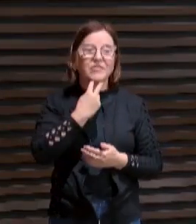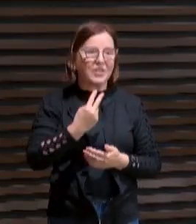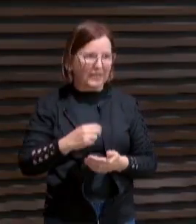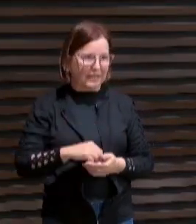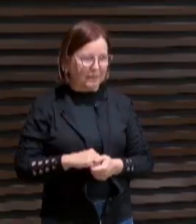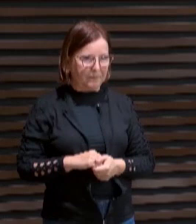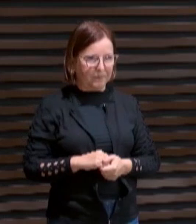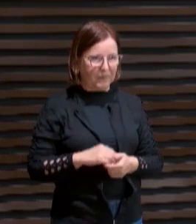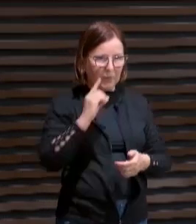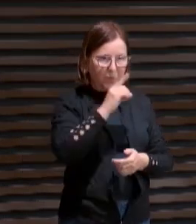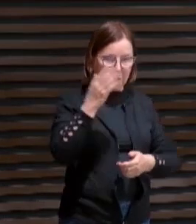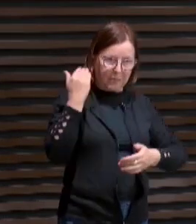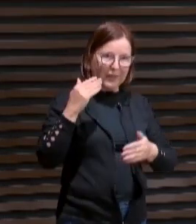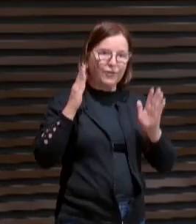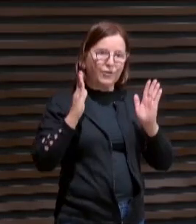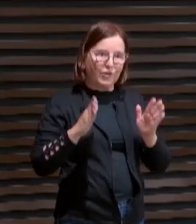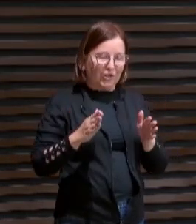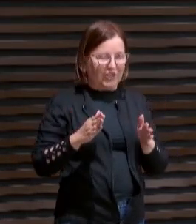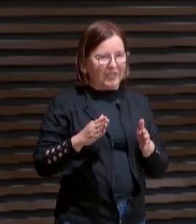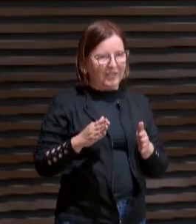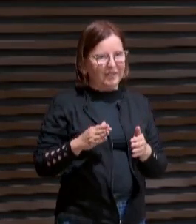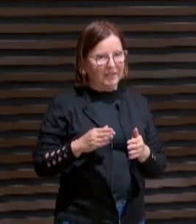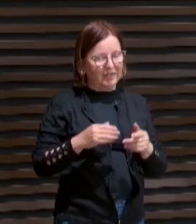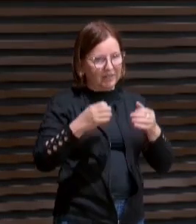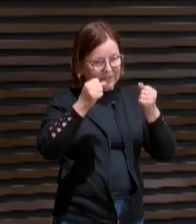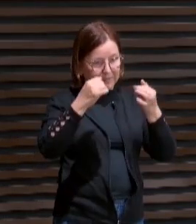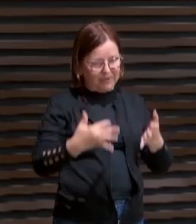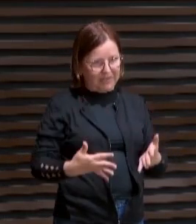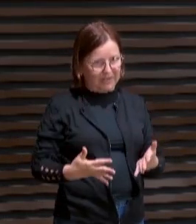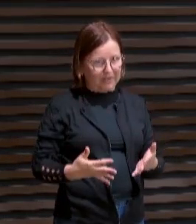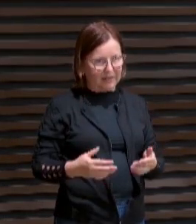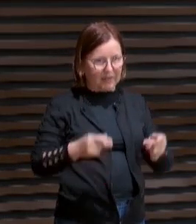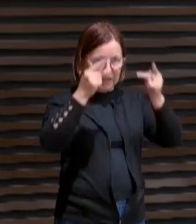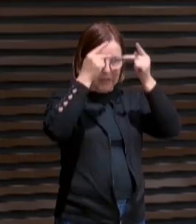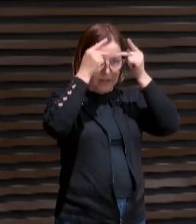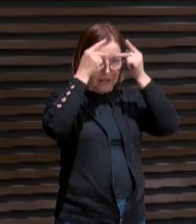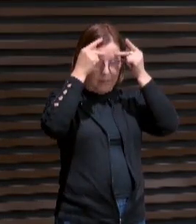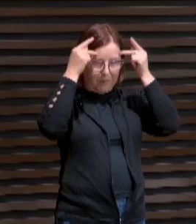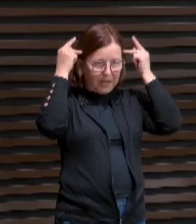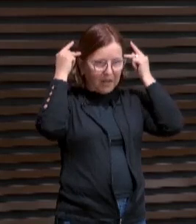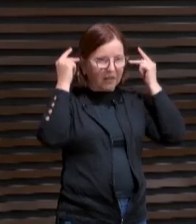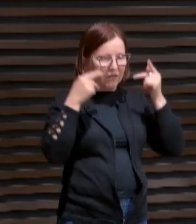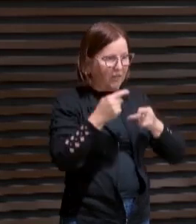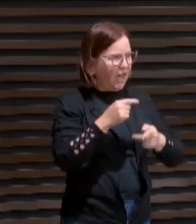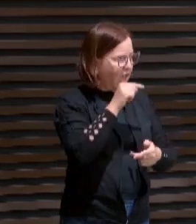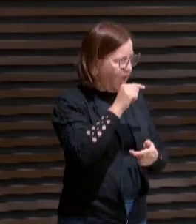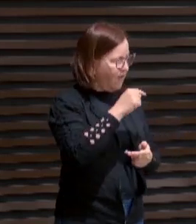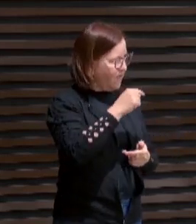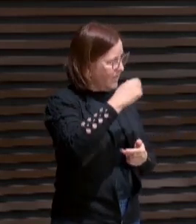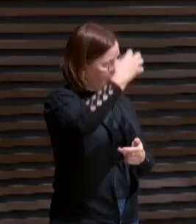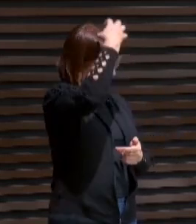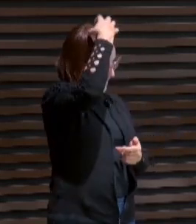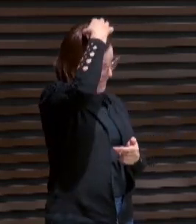séria. Essa questão, Pilatos, logo tu és rei, essa interrogação